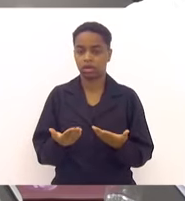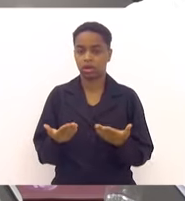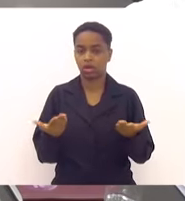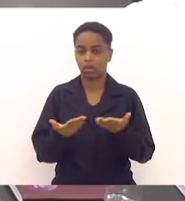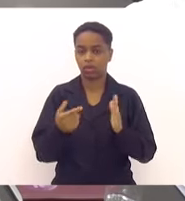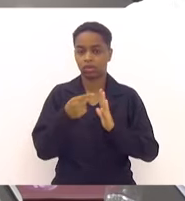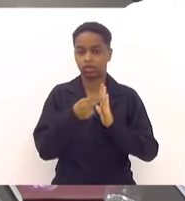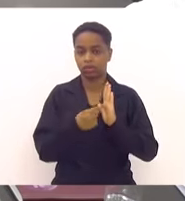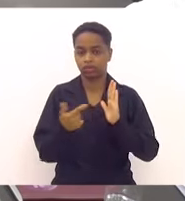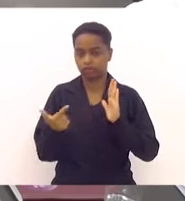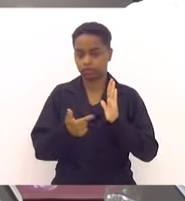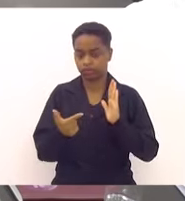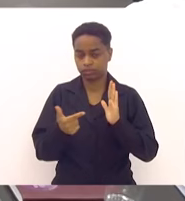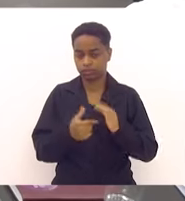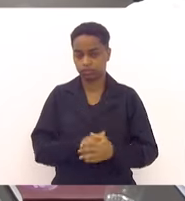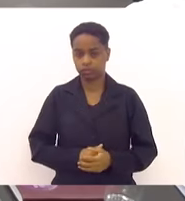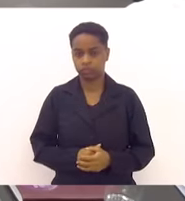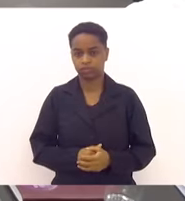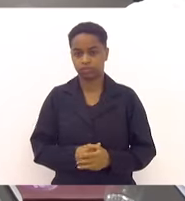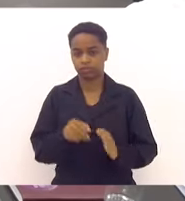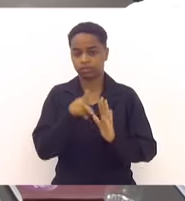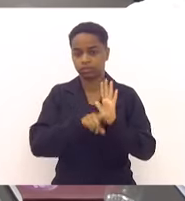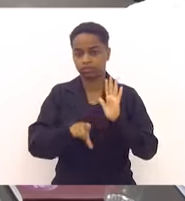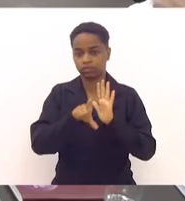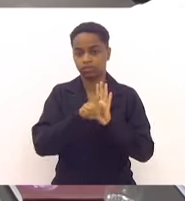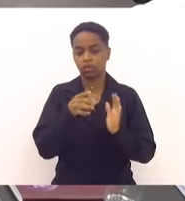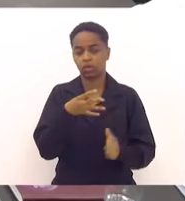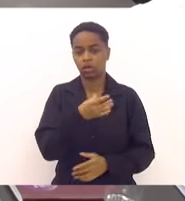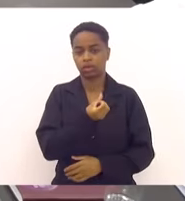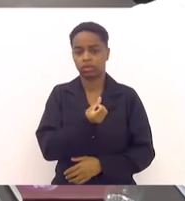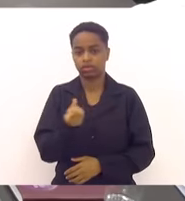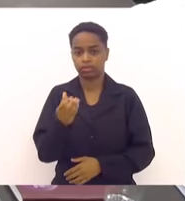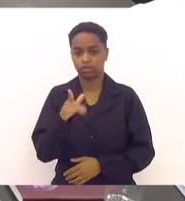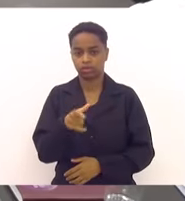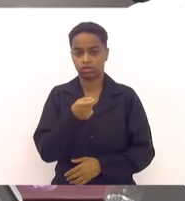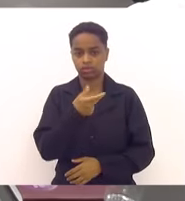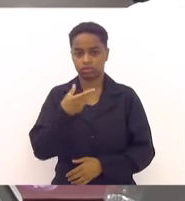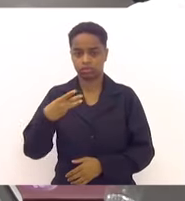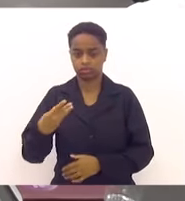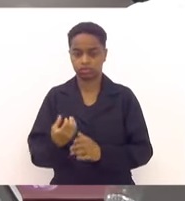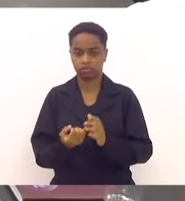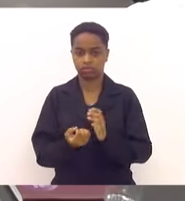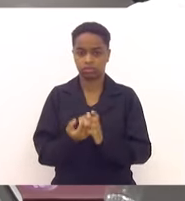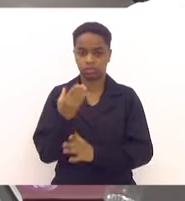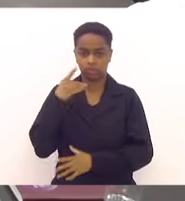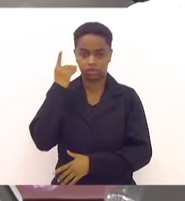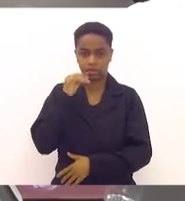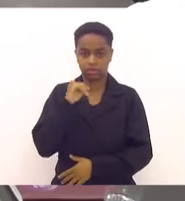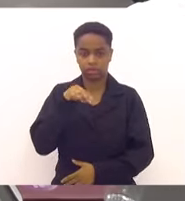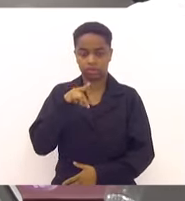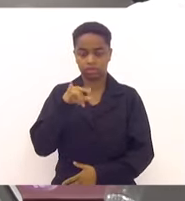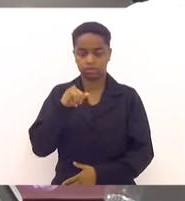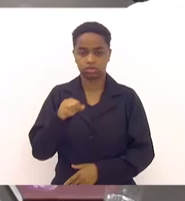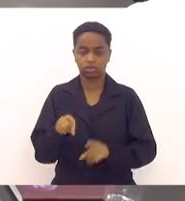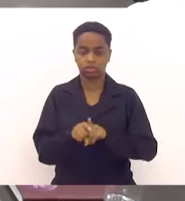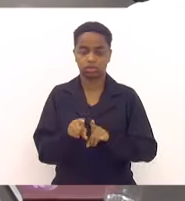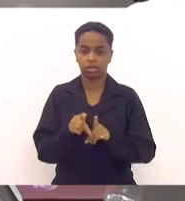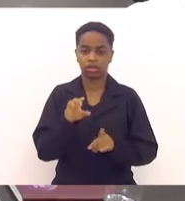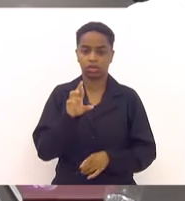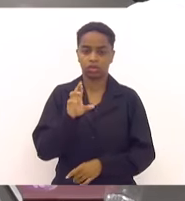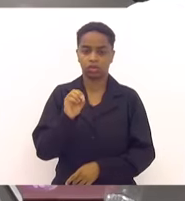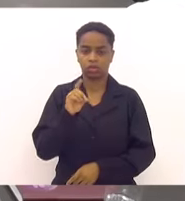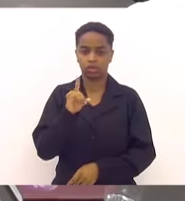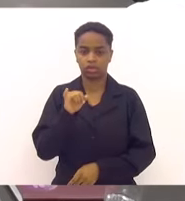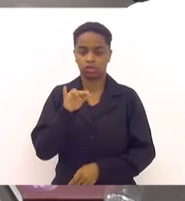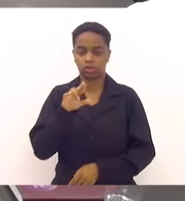22 da pauta. É o PL 466 de 23, de autoria dos deputados Índia Armelau e Rodrigo Amorim, que